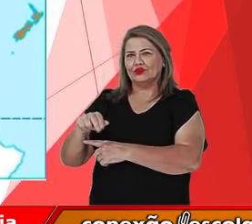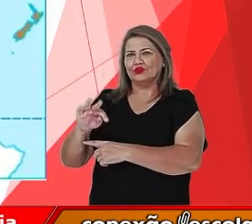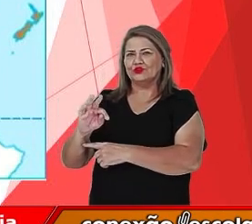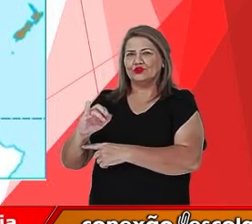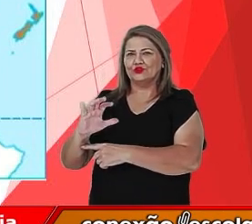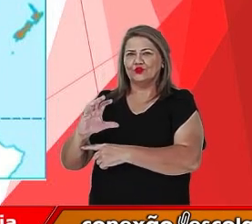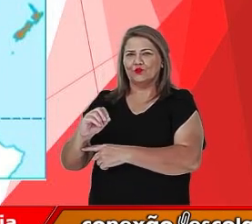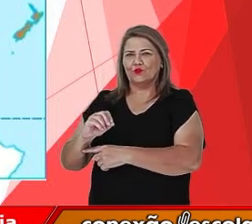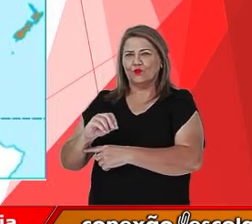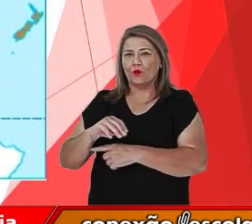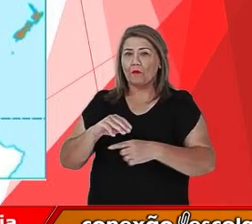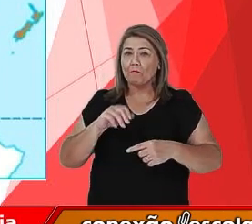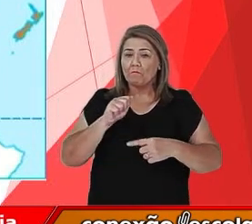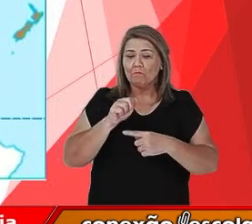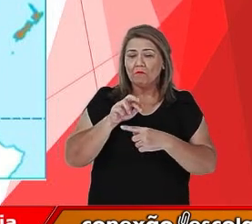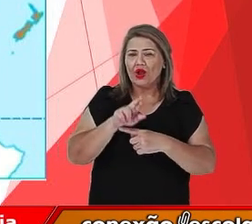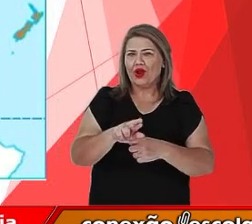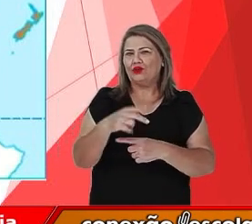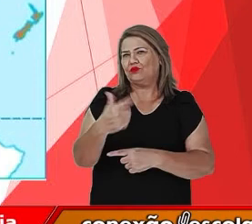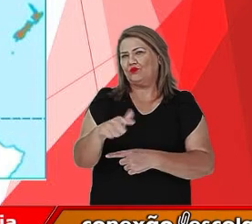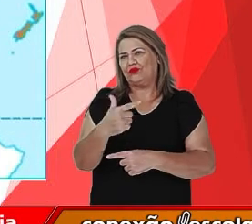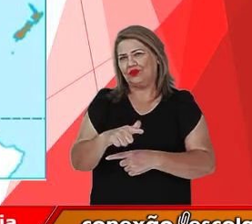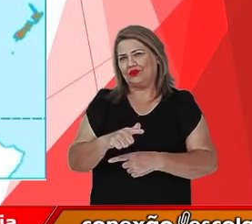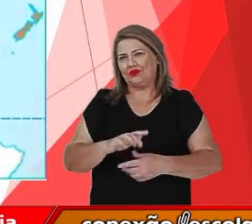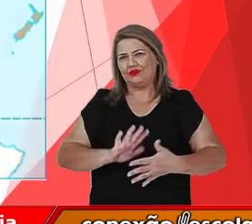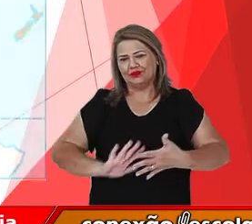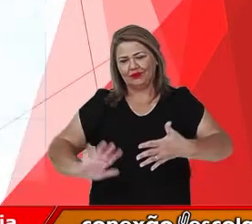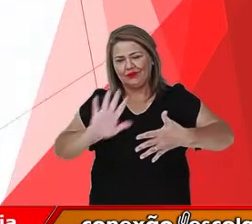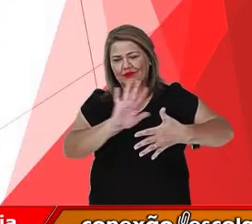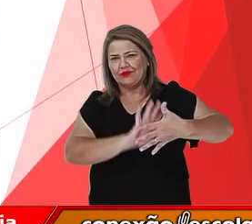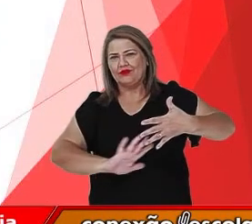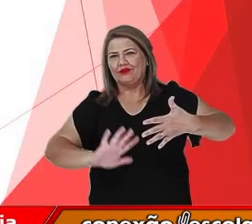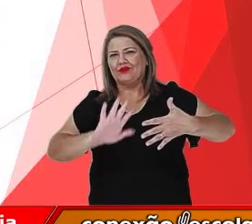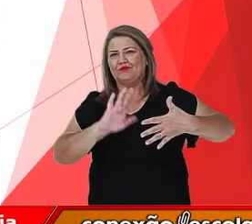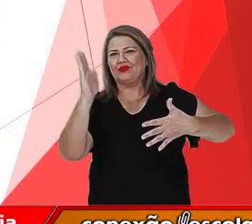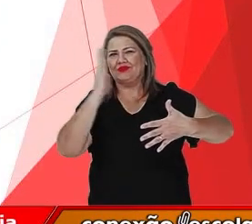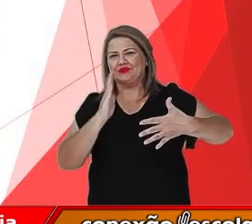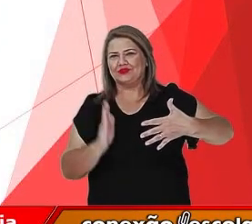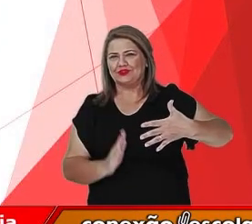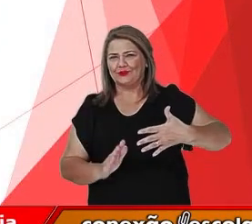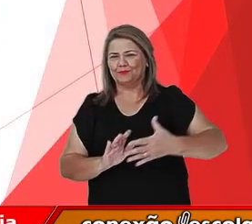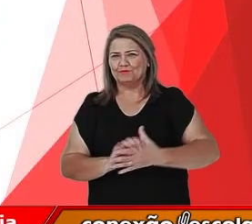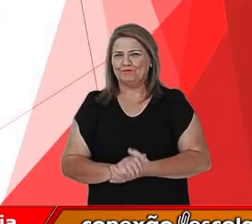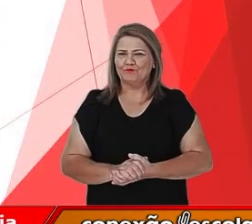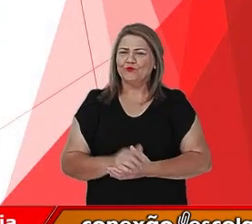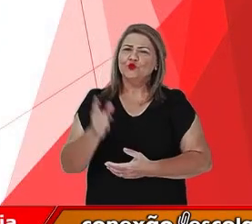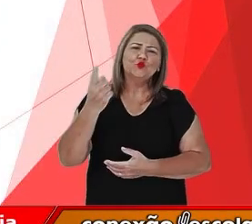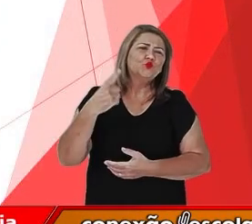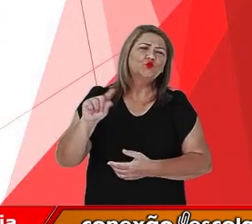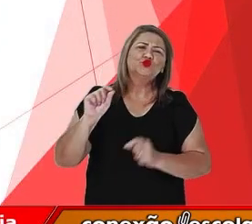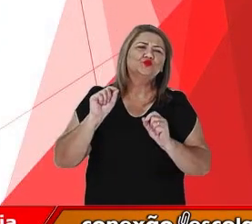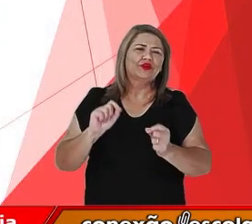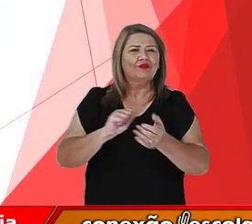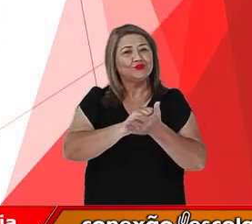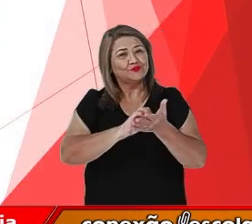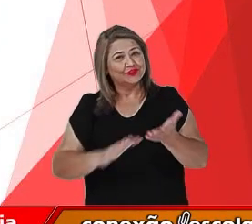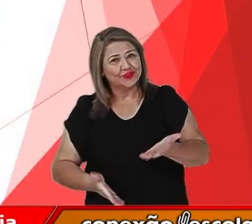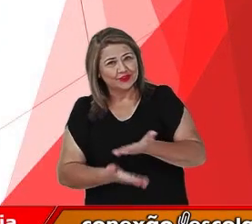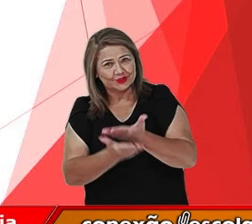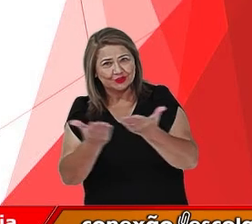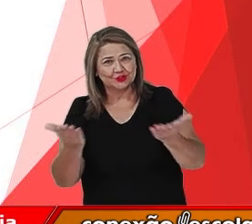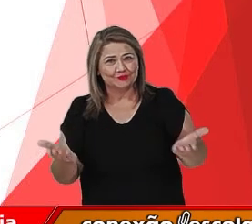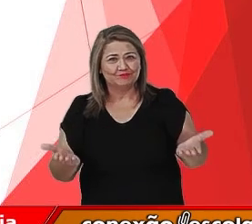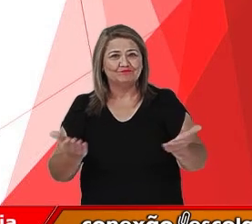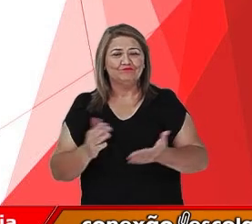nenhum mar aqui no território brasileiro, certo? Bom, para encerrar a nossa aula, a atividade para vocês. Na atividade de